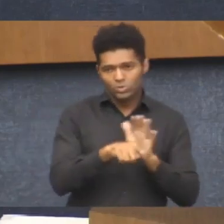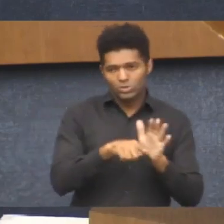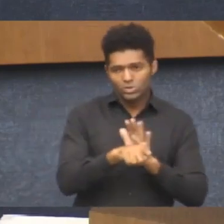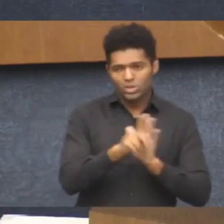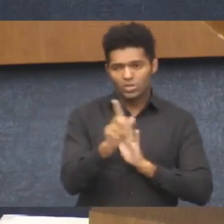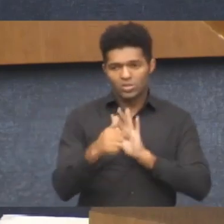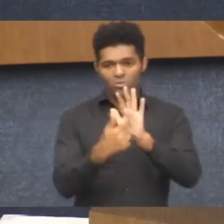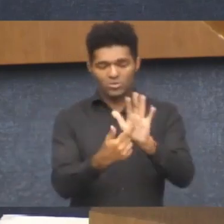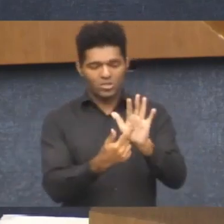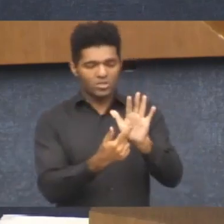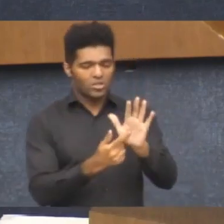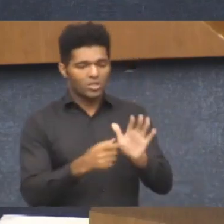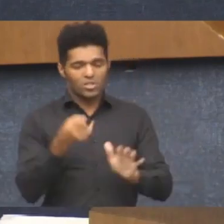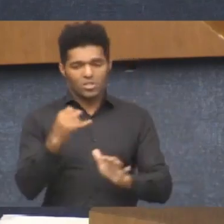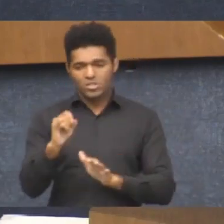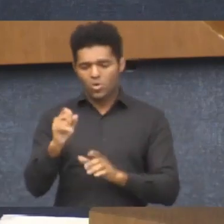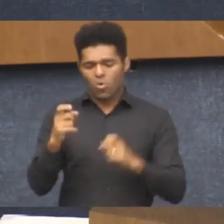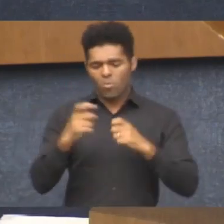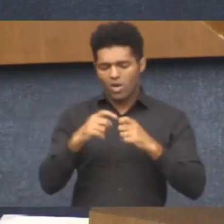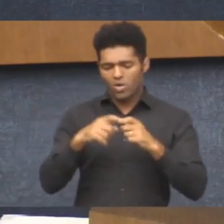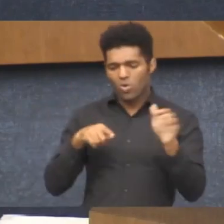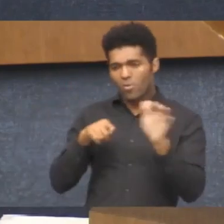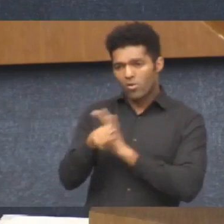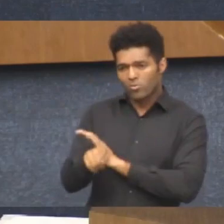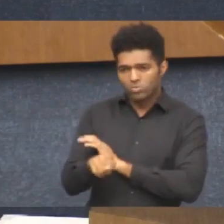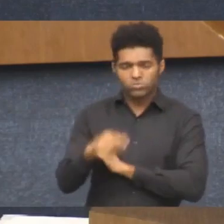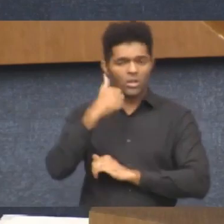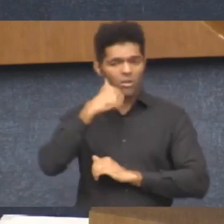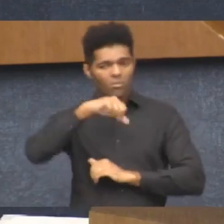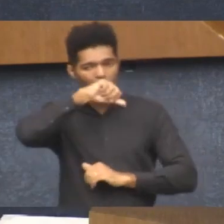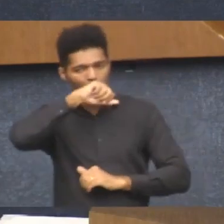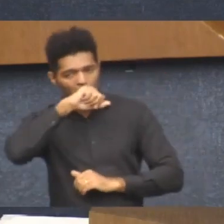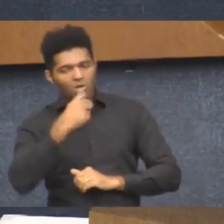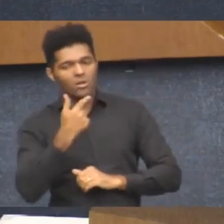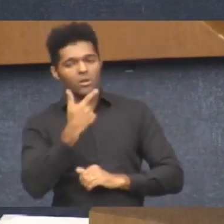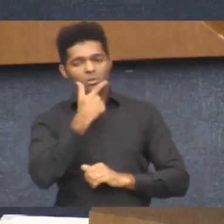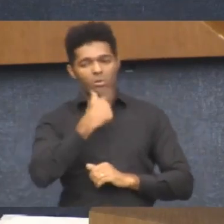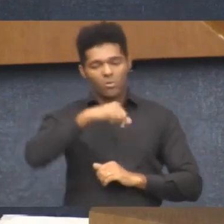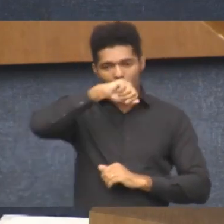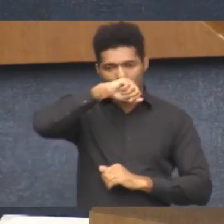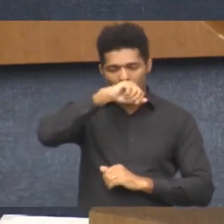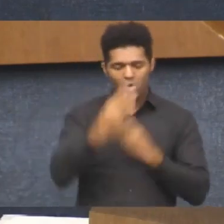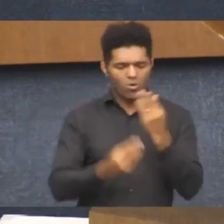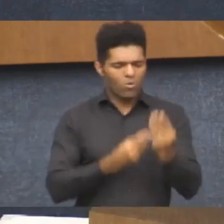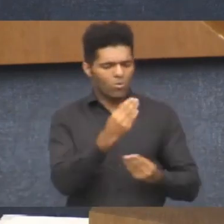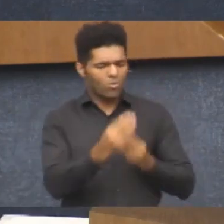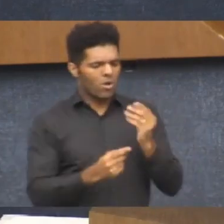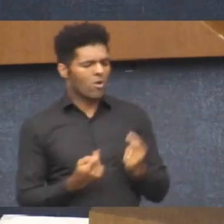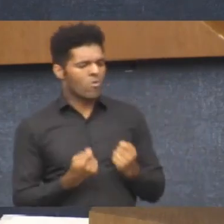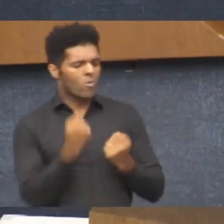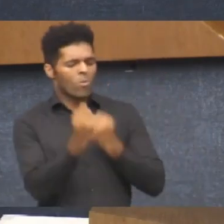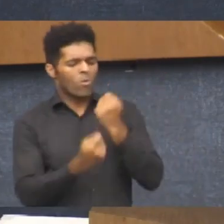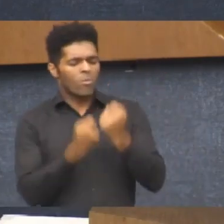médico perguntar à mãe, ao pai, como é que estava a situação financeira da família,